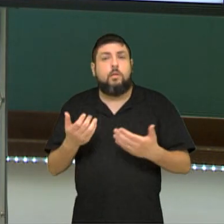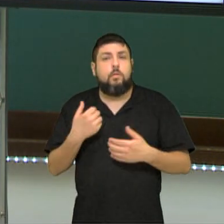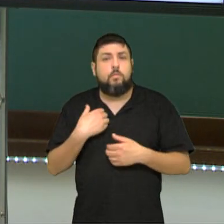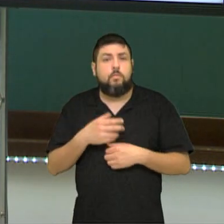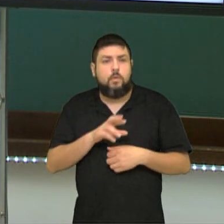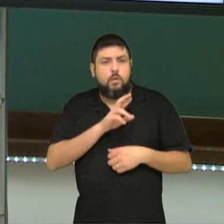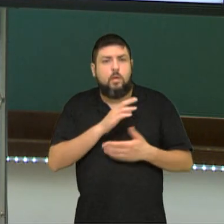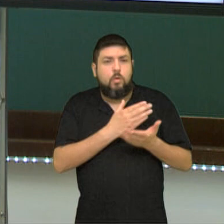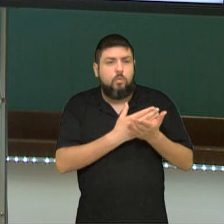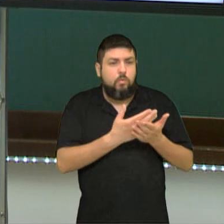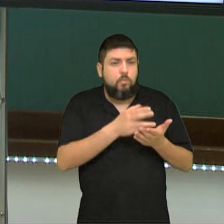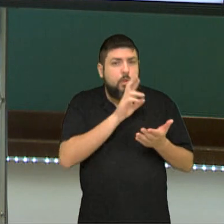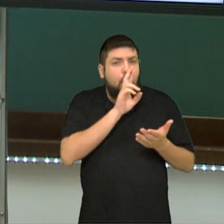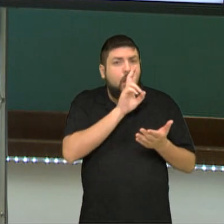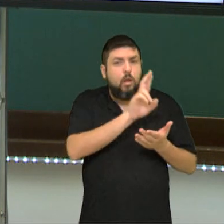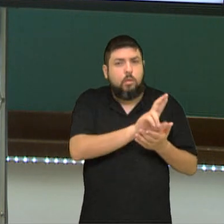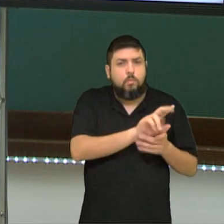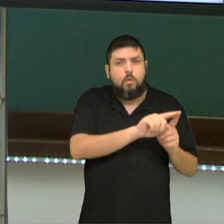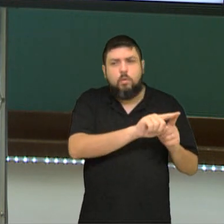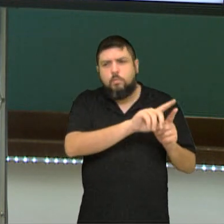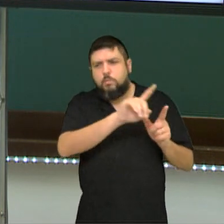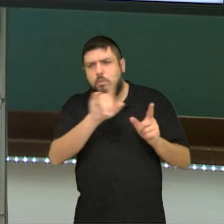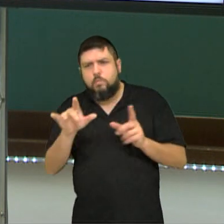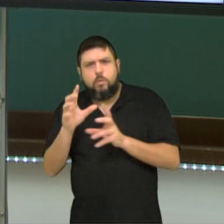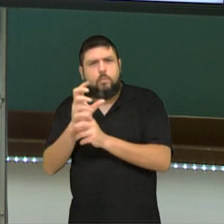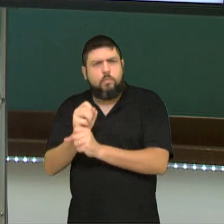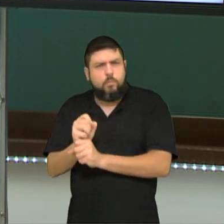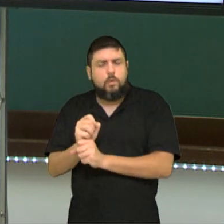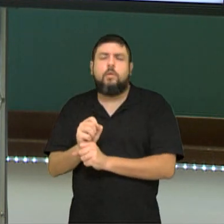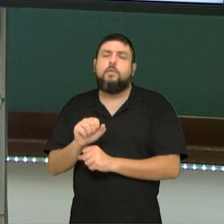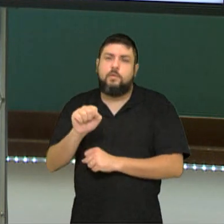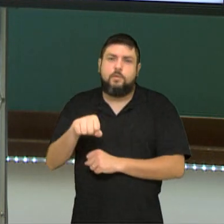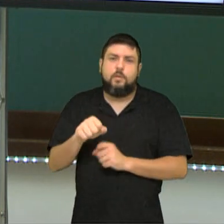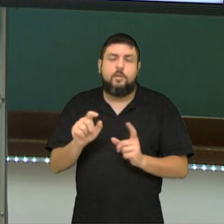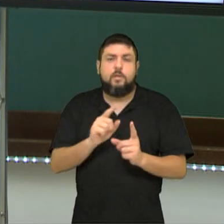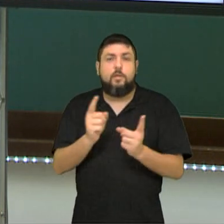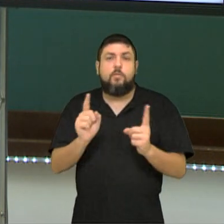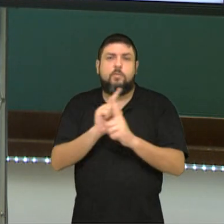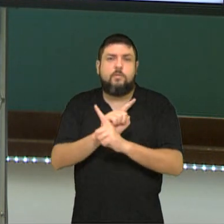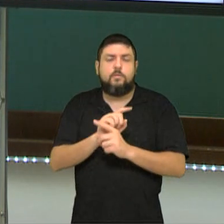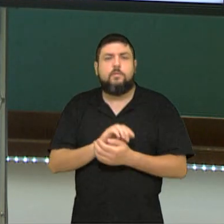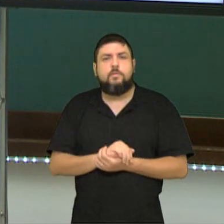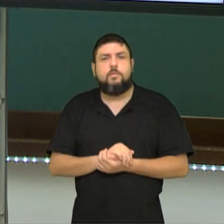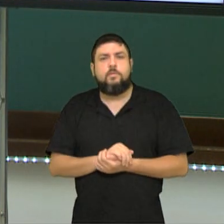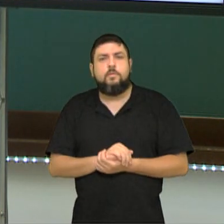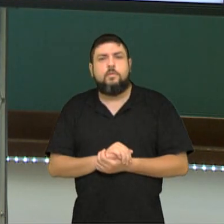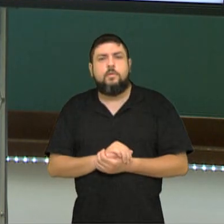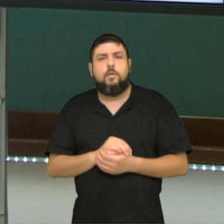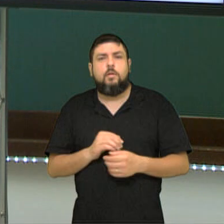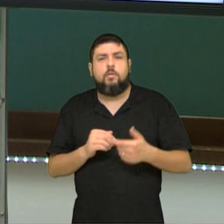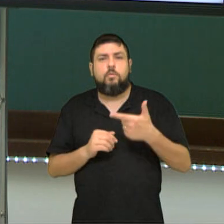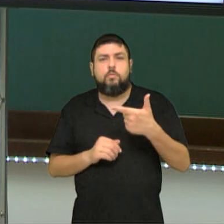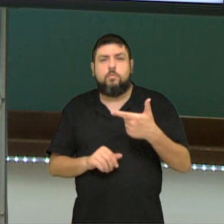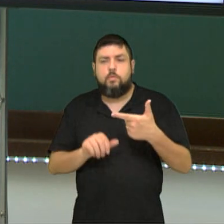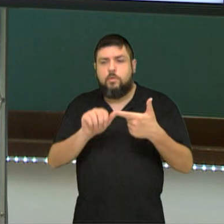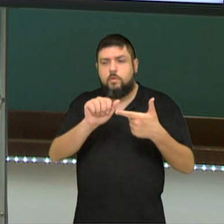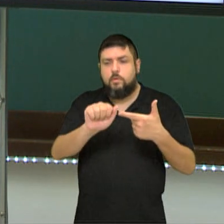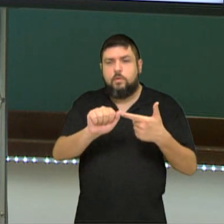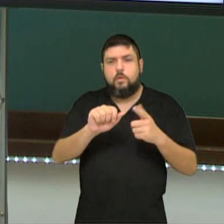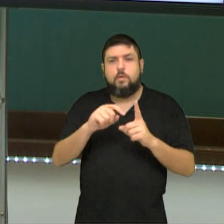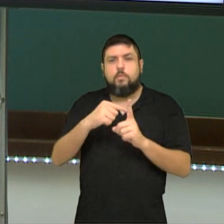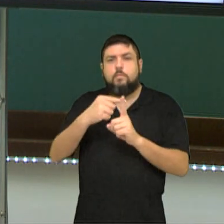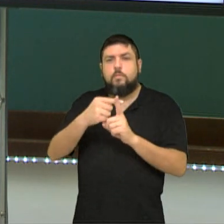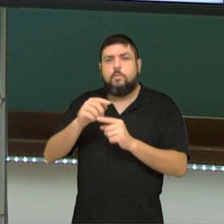conta? É isso aí. A gente começou pela resposta e chegou na conta. 2a mais b é o resultado de